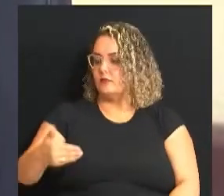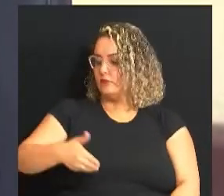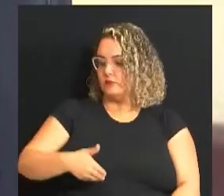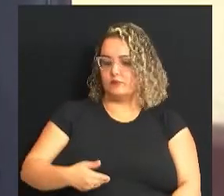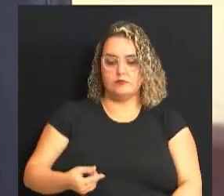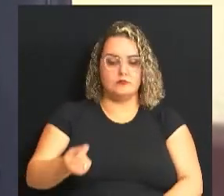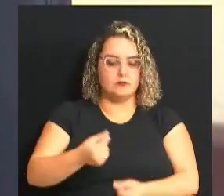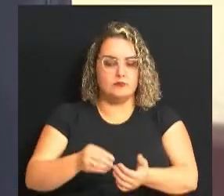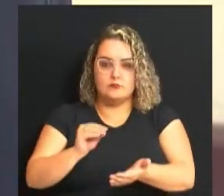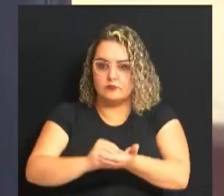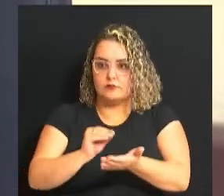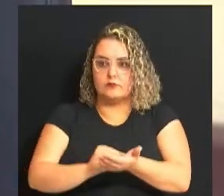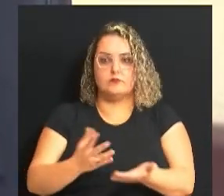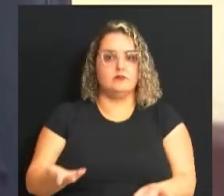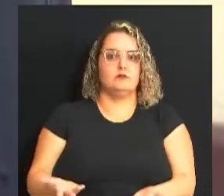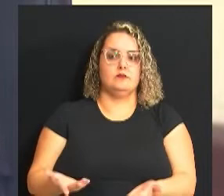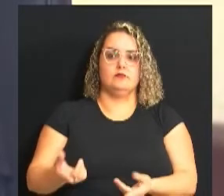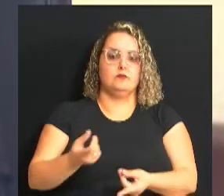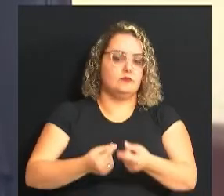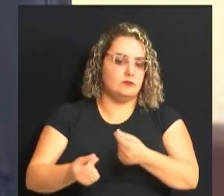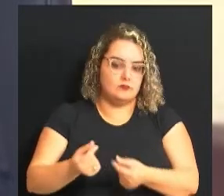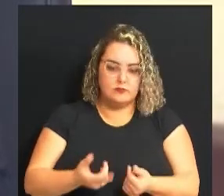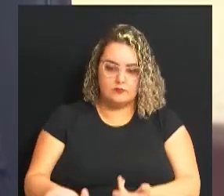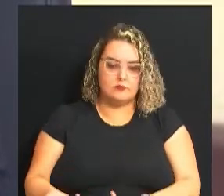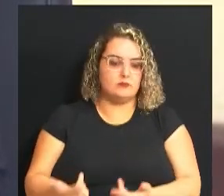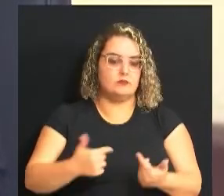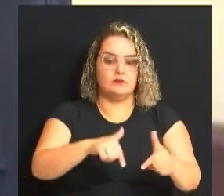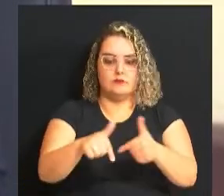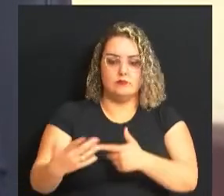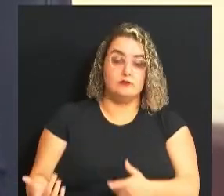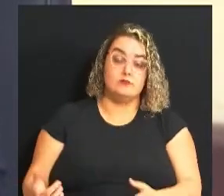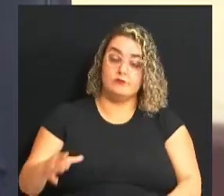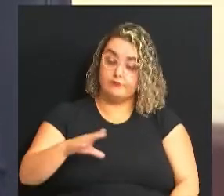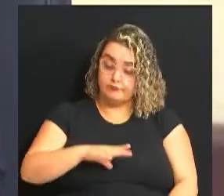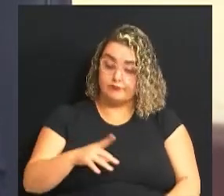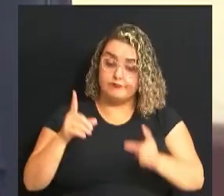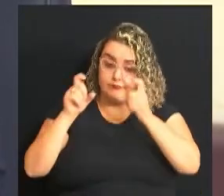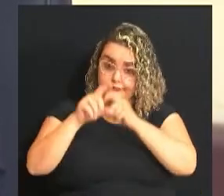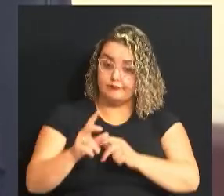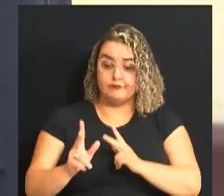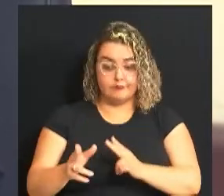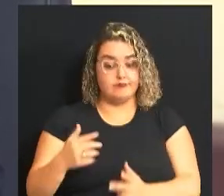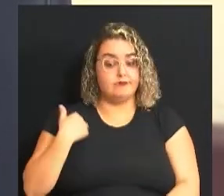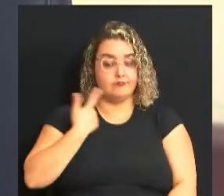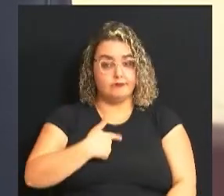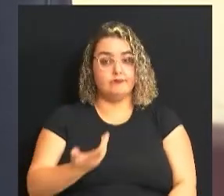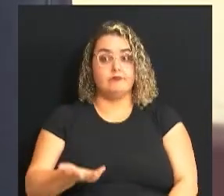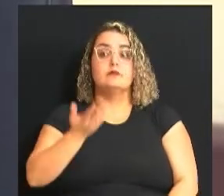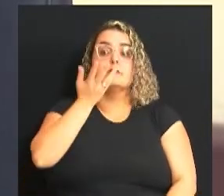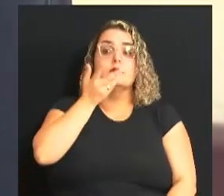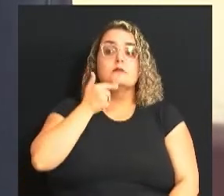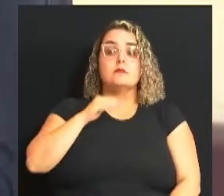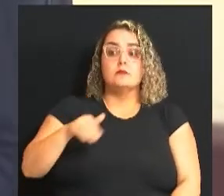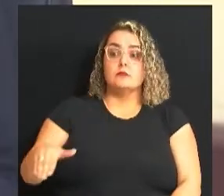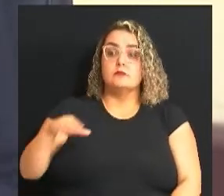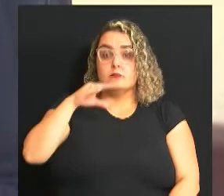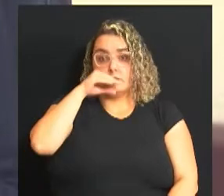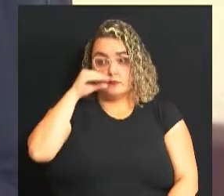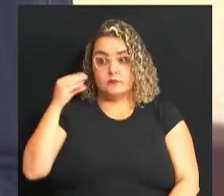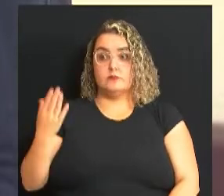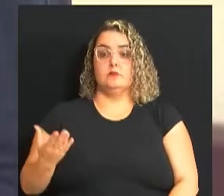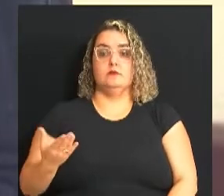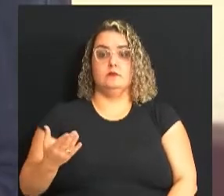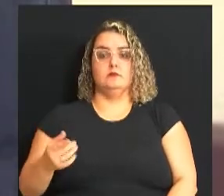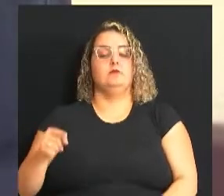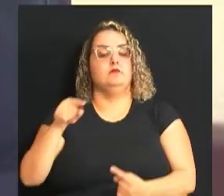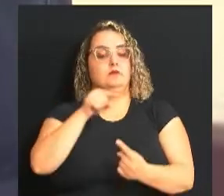econômica, né, e numa cidade complexa como a nossa, as crianças e os adolescentes são sempre